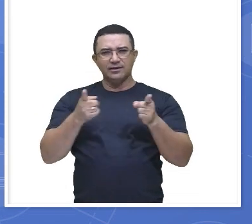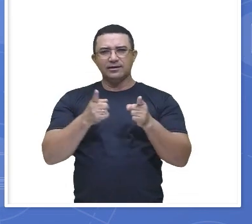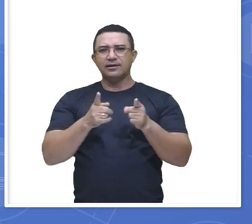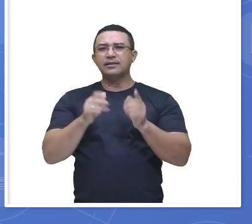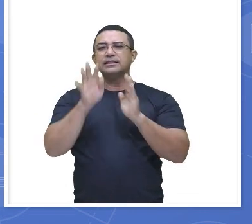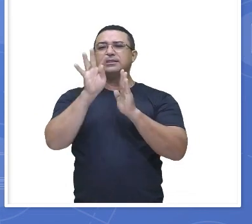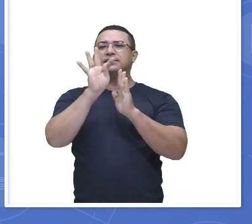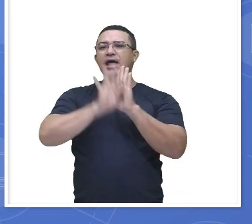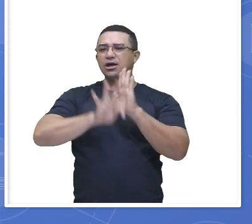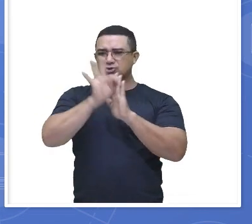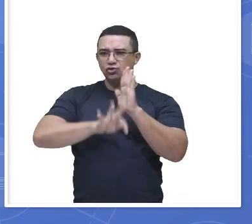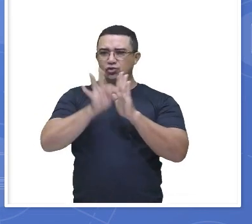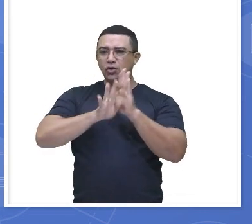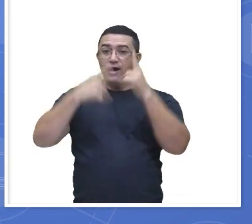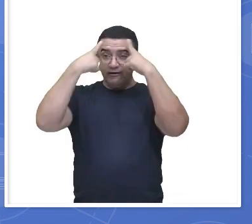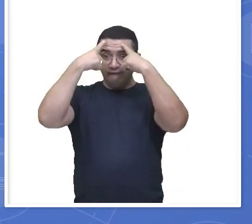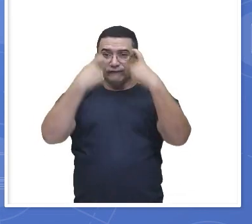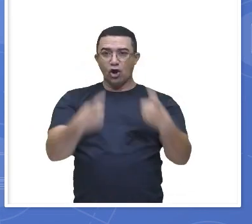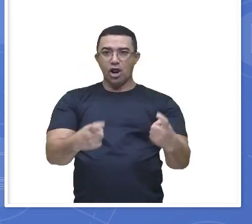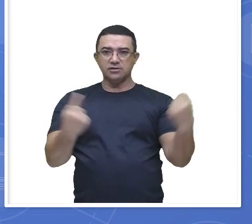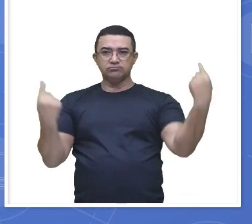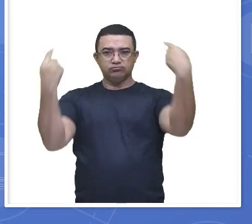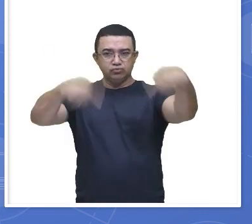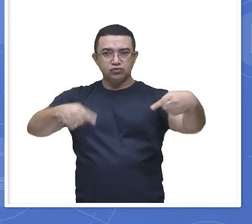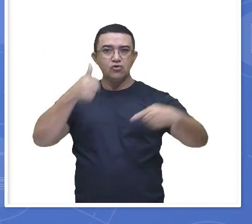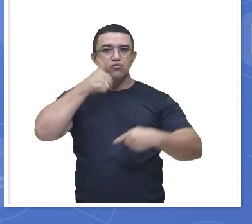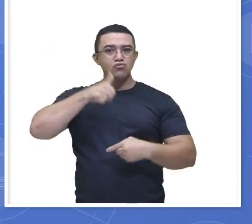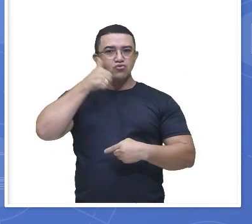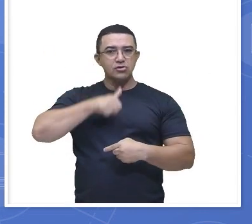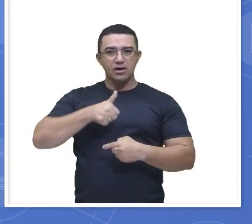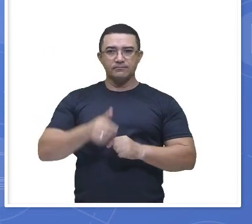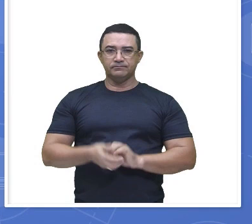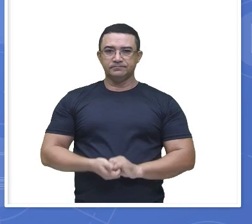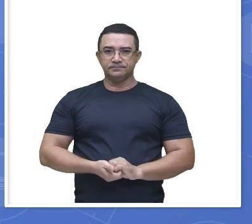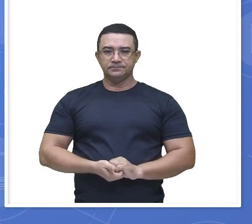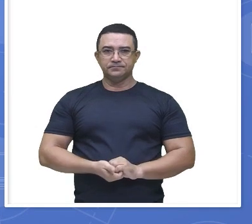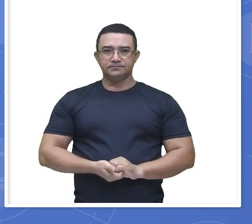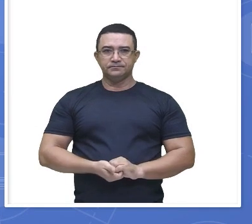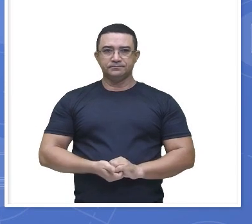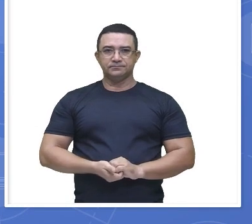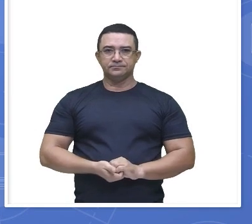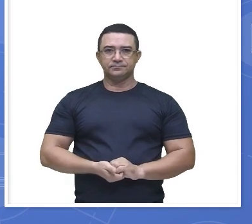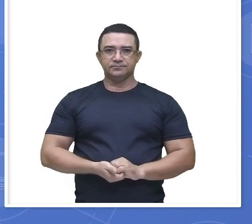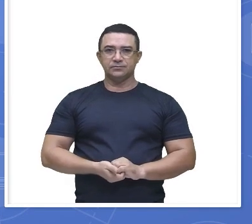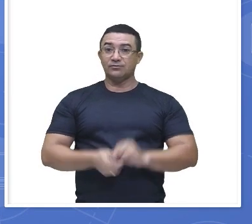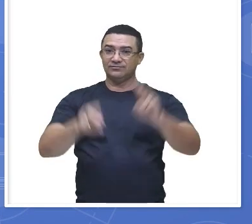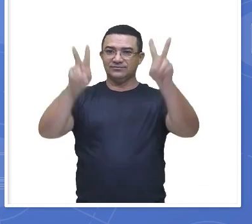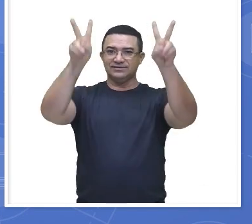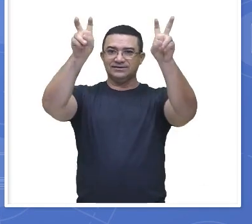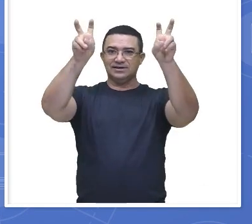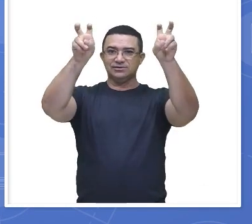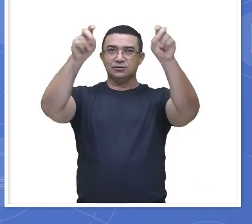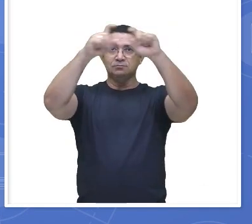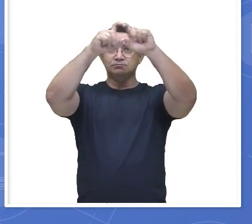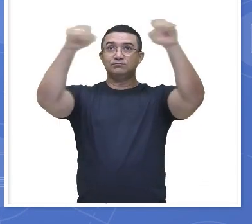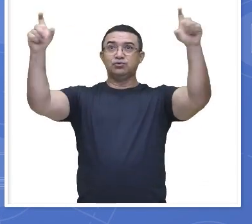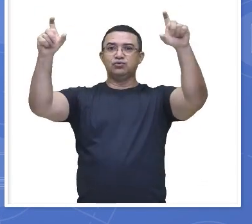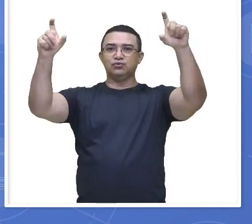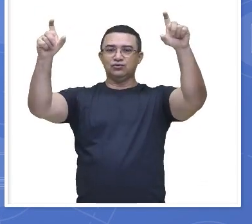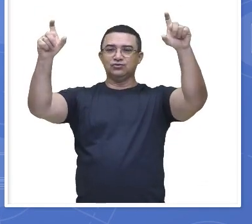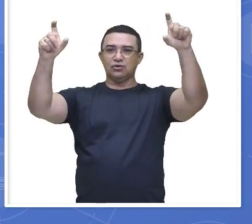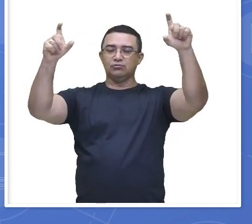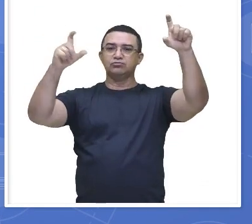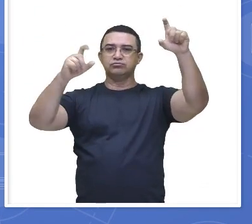contra a mulher, né? Percebe que, pode colocar no ar, por favor? Que está justamente com essa organização tipográfica, né? Em